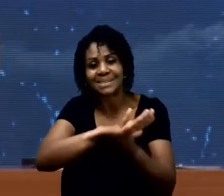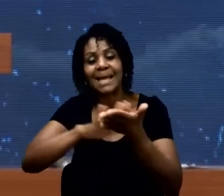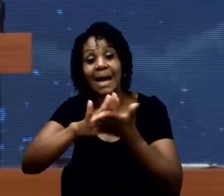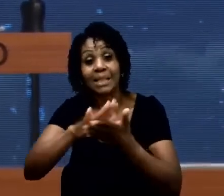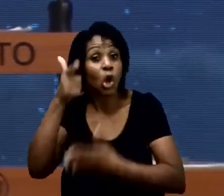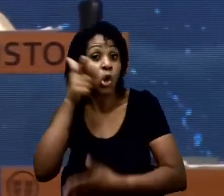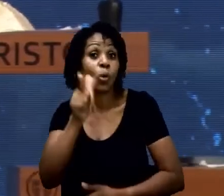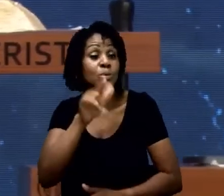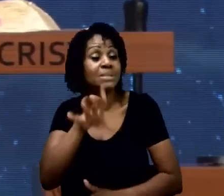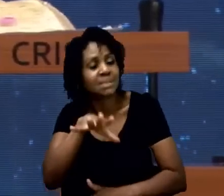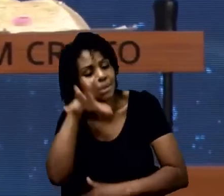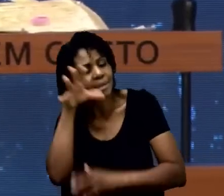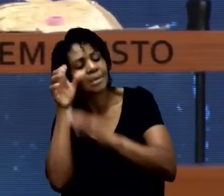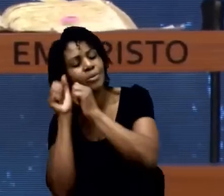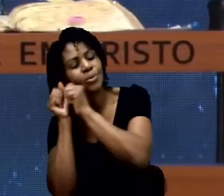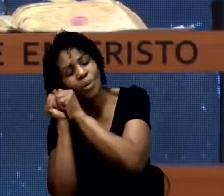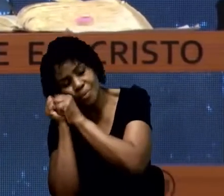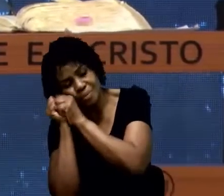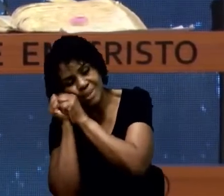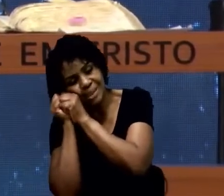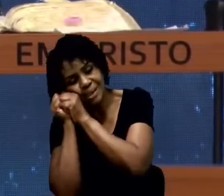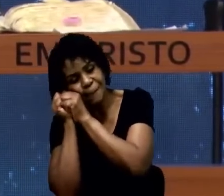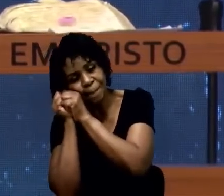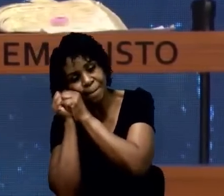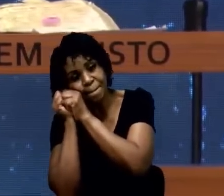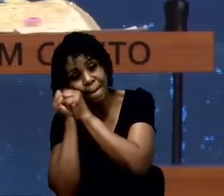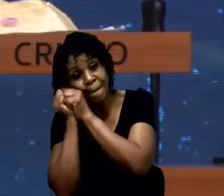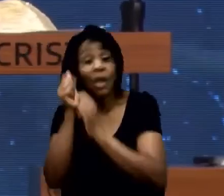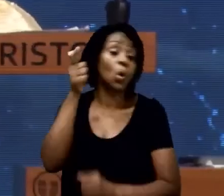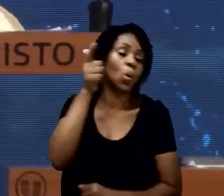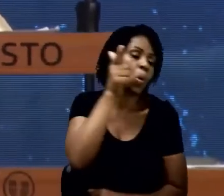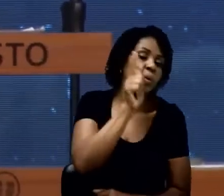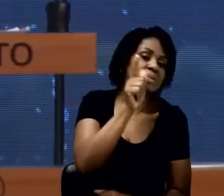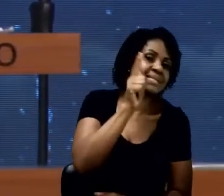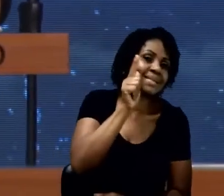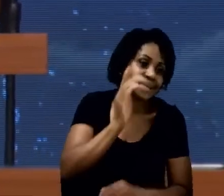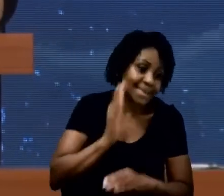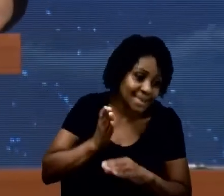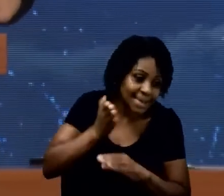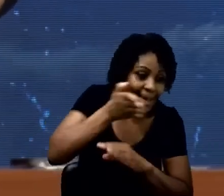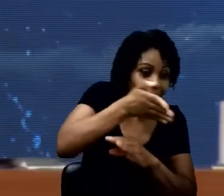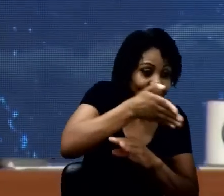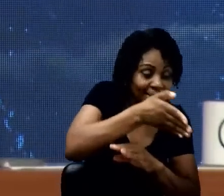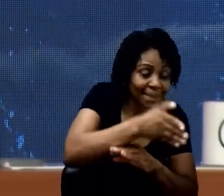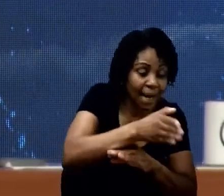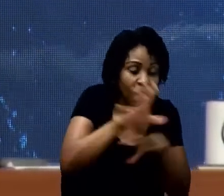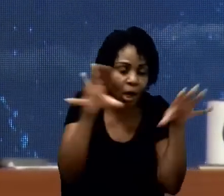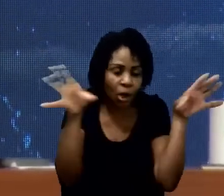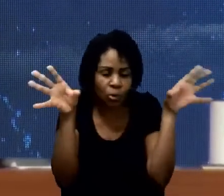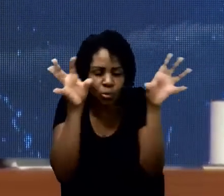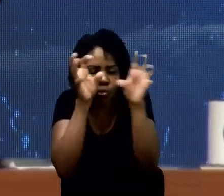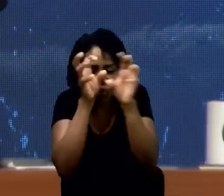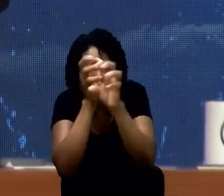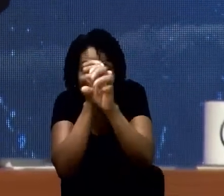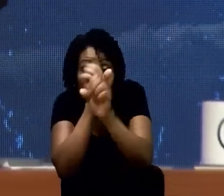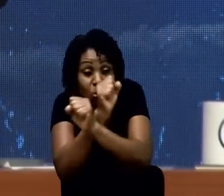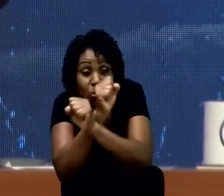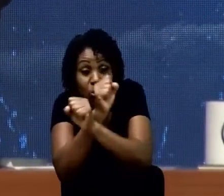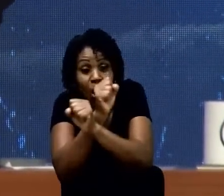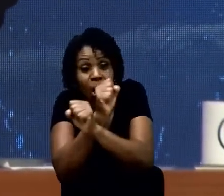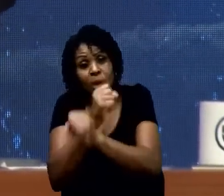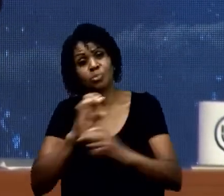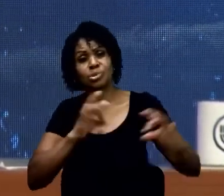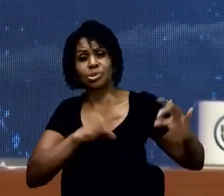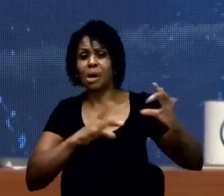dormir sem as minhas costas coladas na parede. Eu pude entrar no escuro. Gente, eu não conseguia dormir no